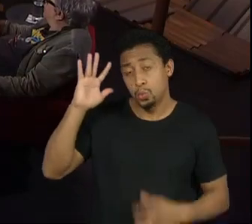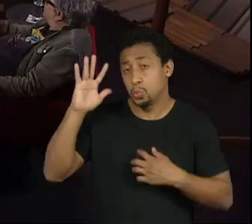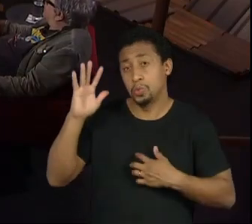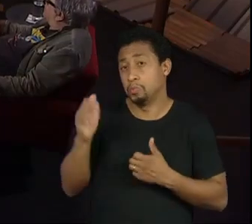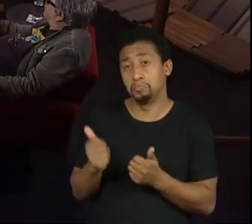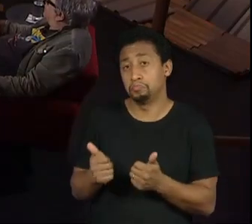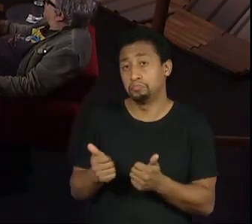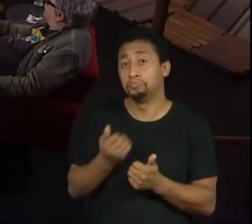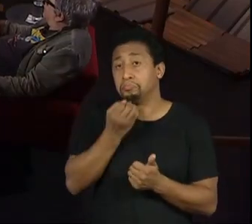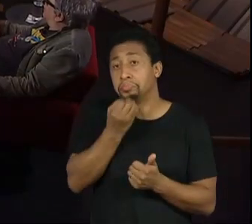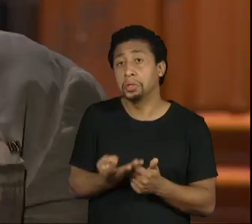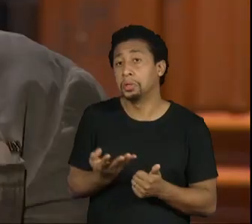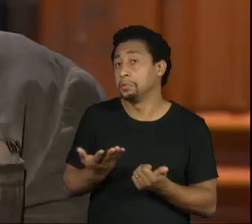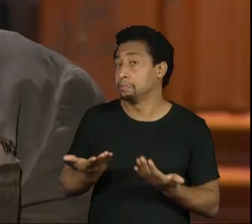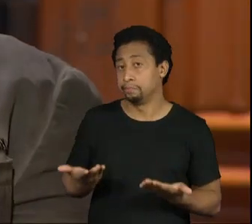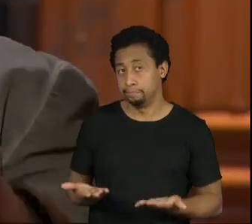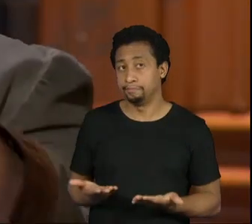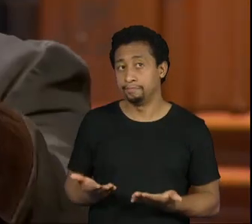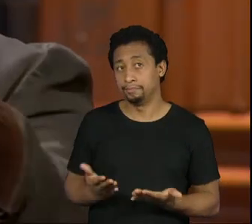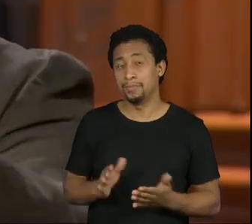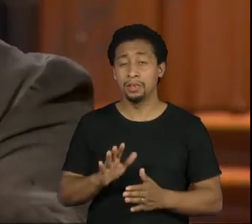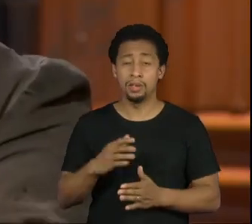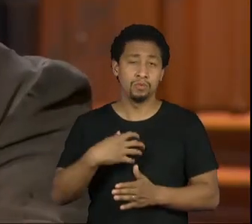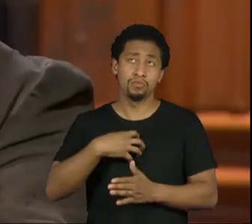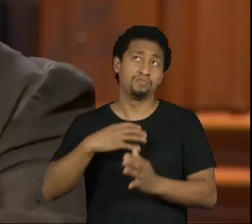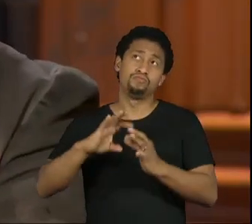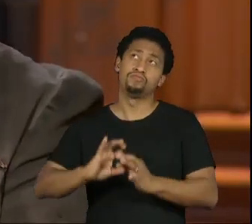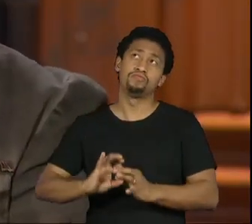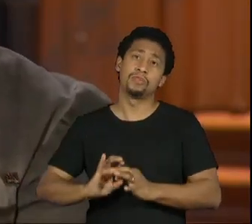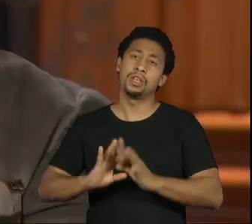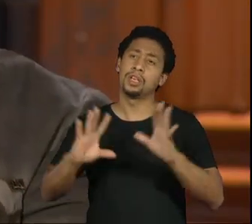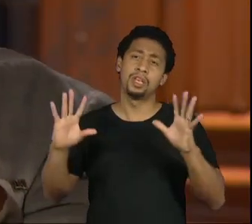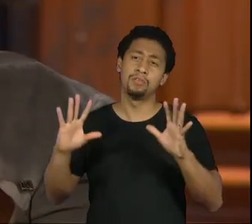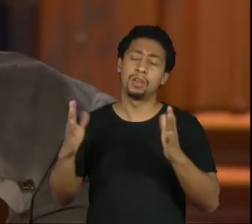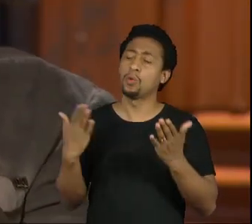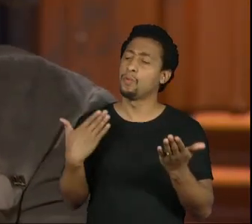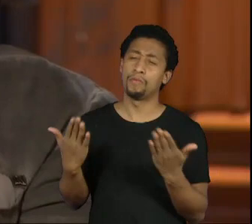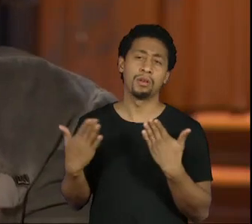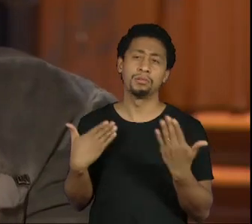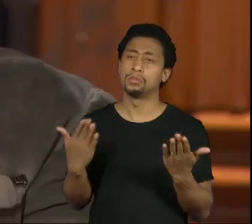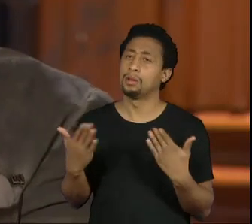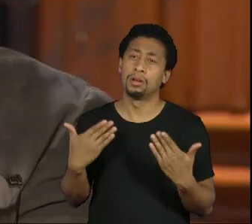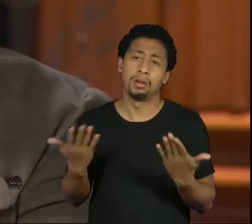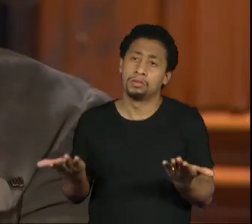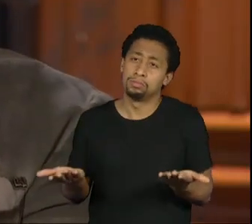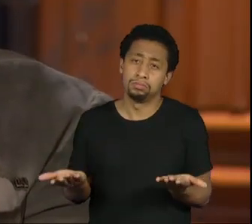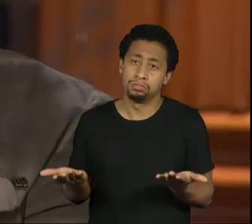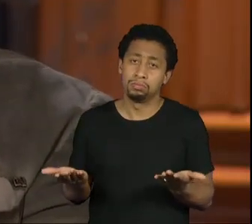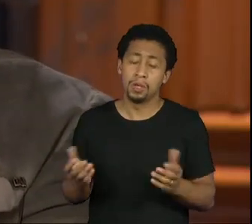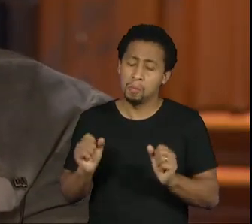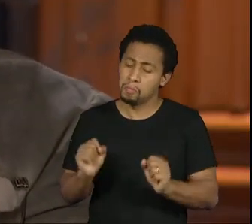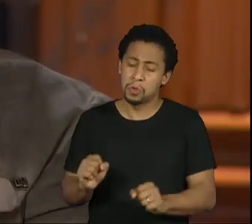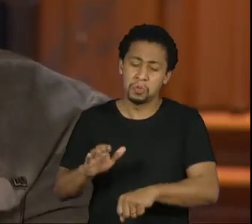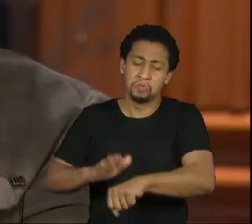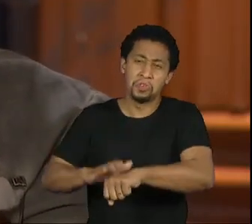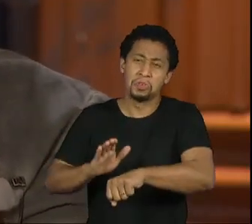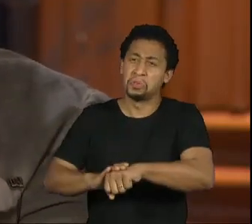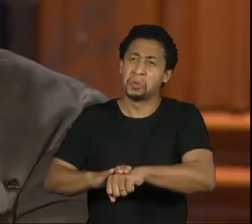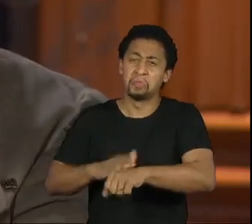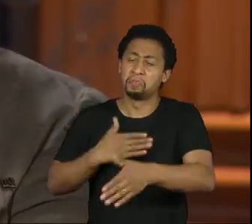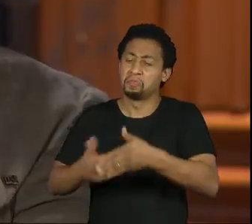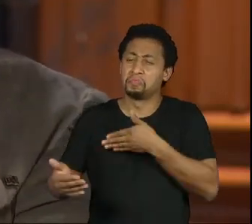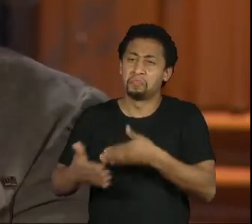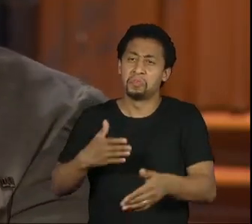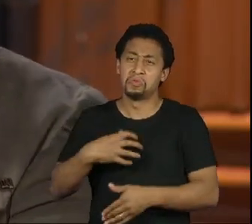fazendo né ele me dá sua liberdade que a gente tá conversando sobre isso eu posso fazer a hora que eu quiser